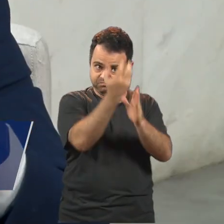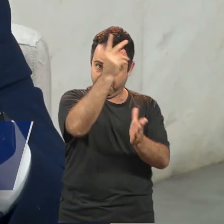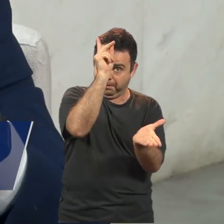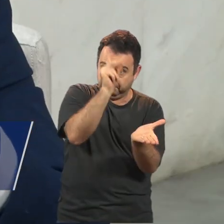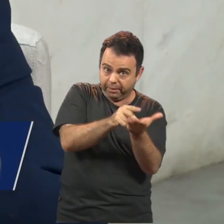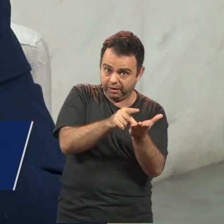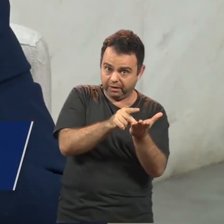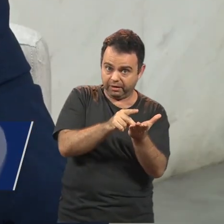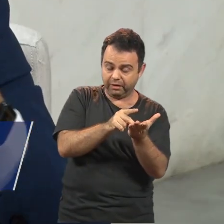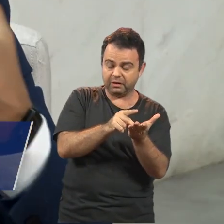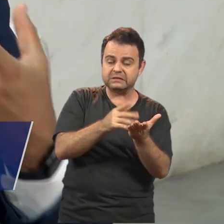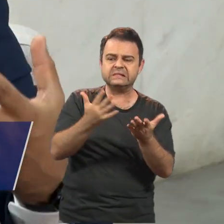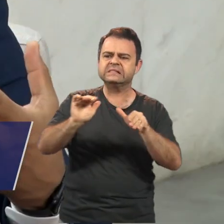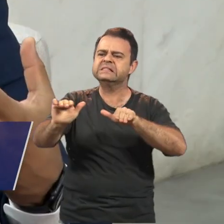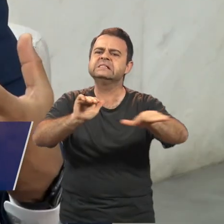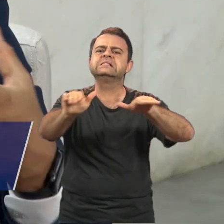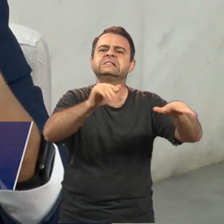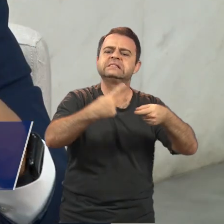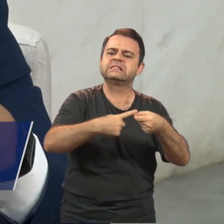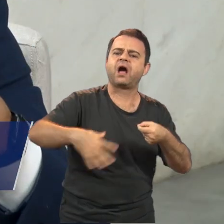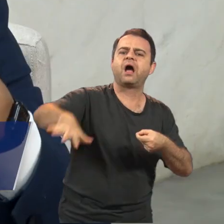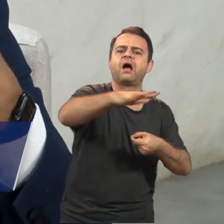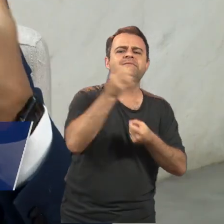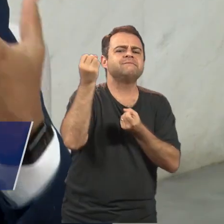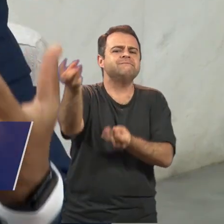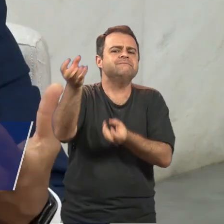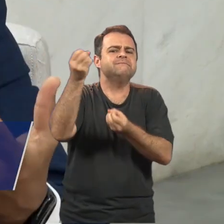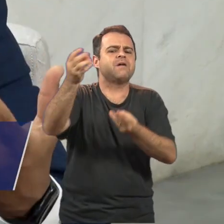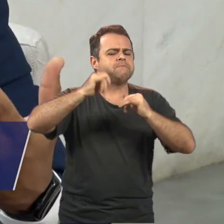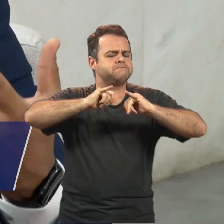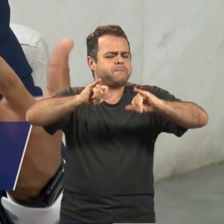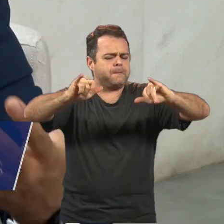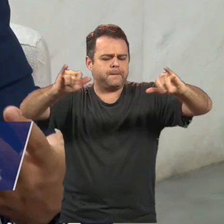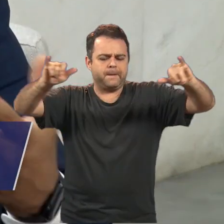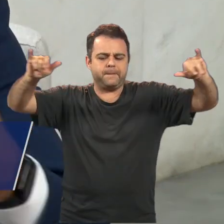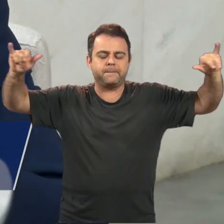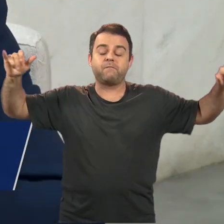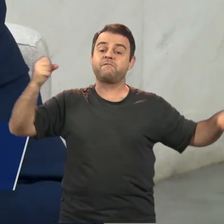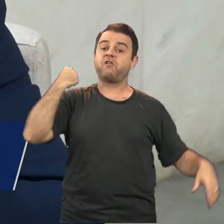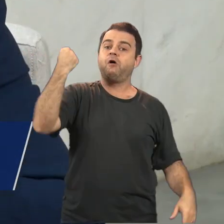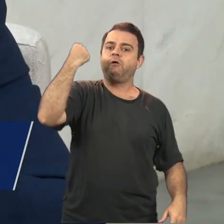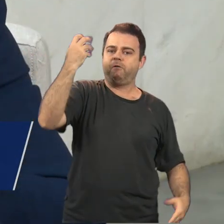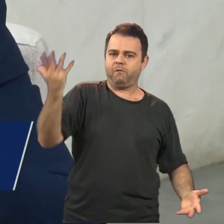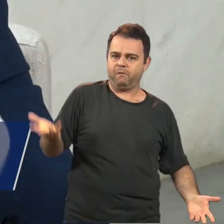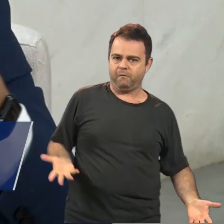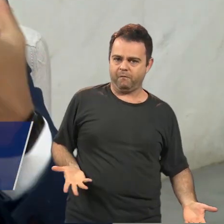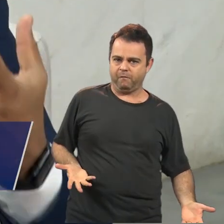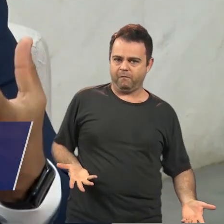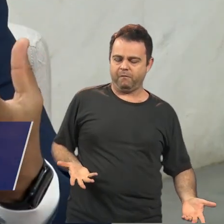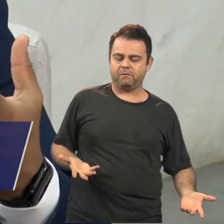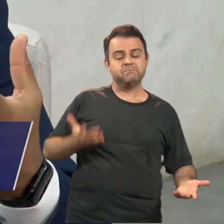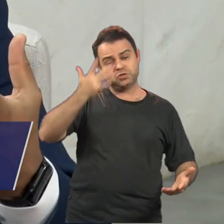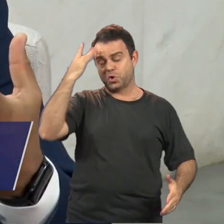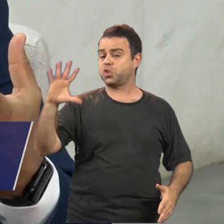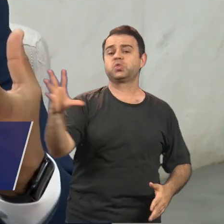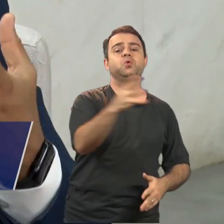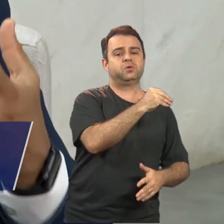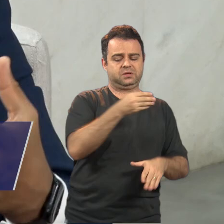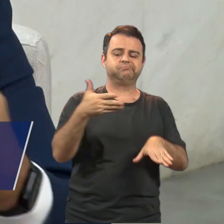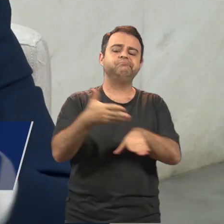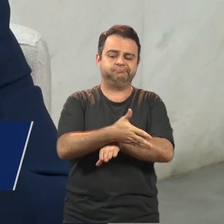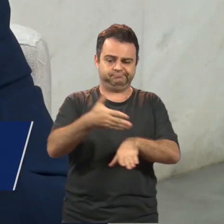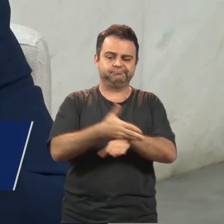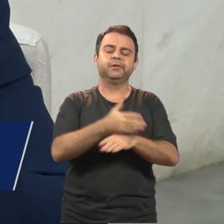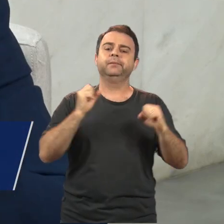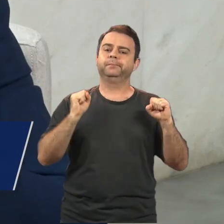gente possa mobilizar toda a cidade em uma grande campanha. E essa campanha, é claro, vai envolver toda a população, mas